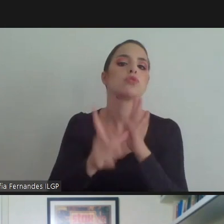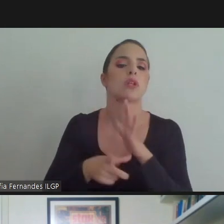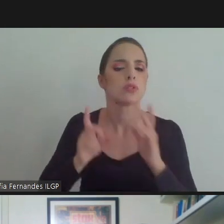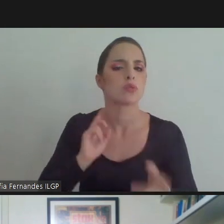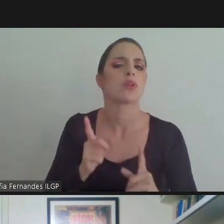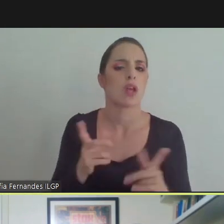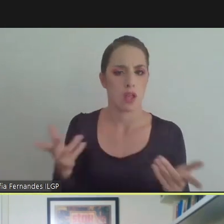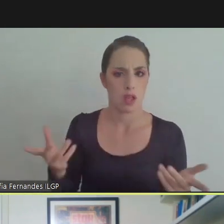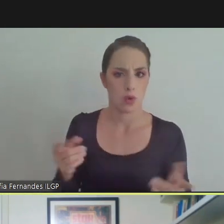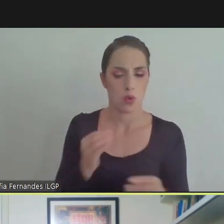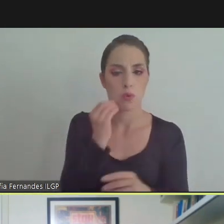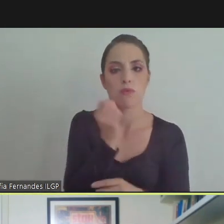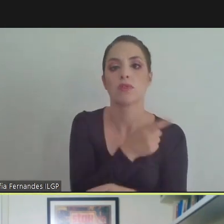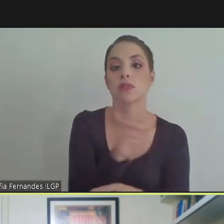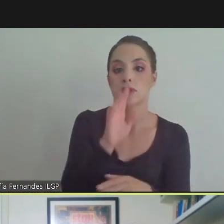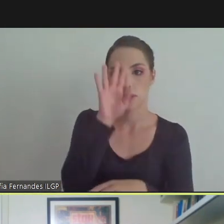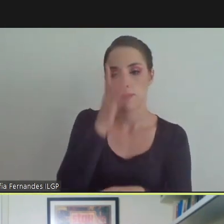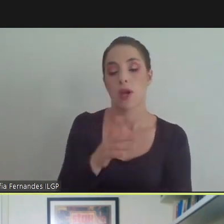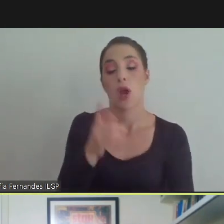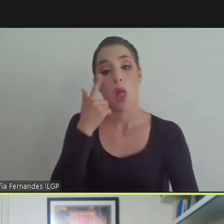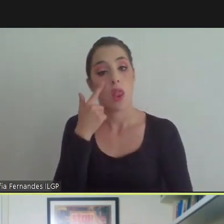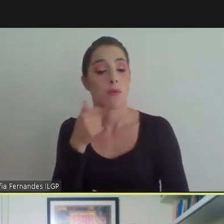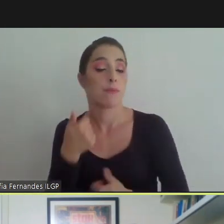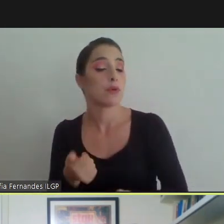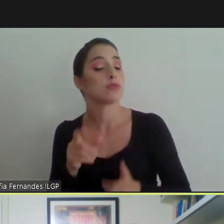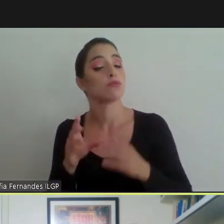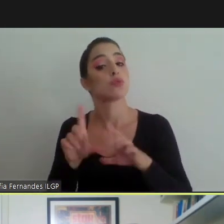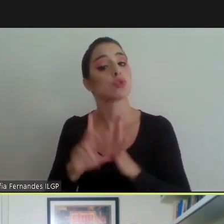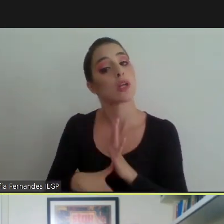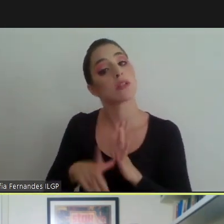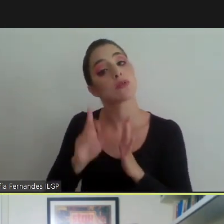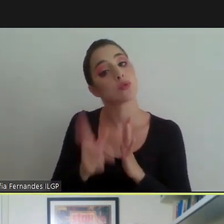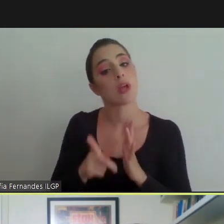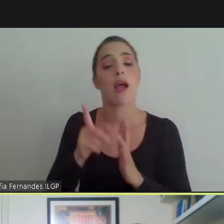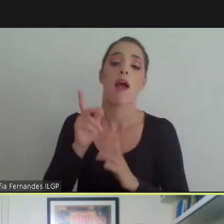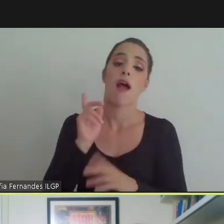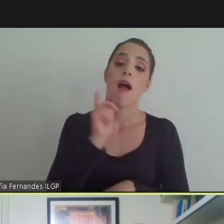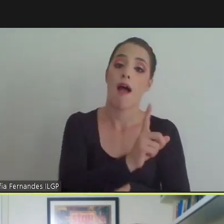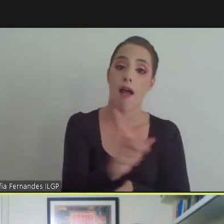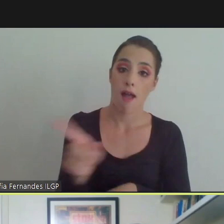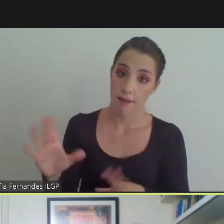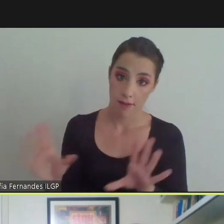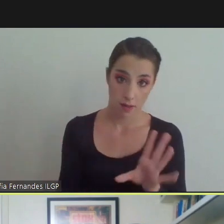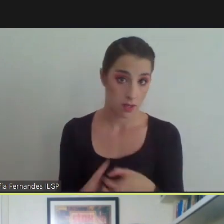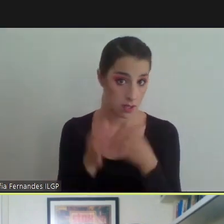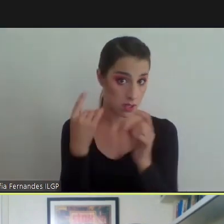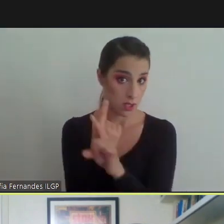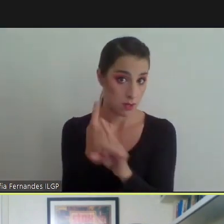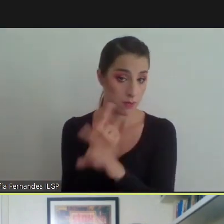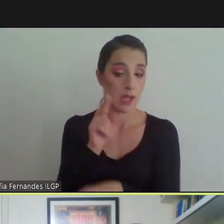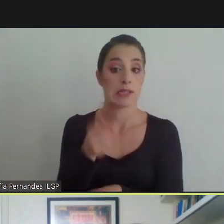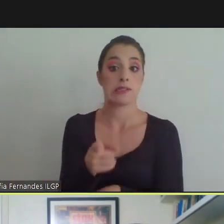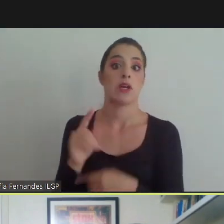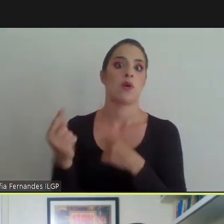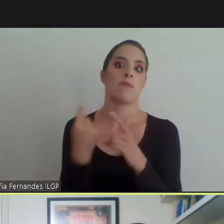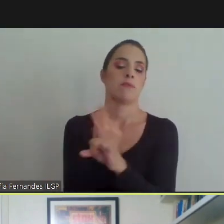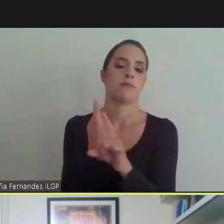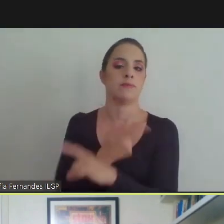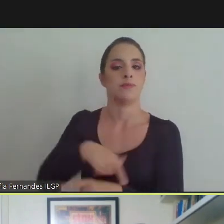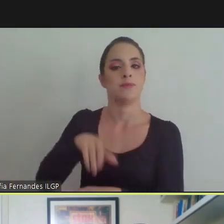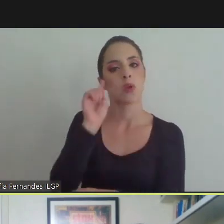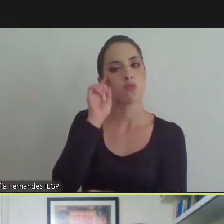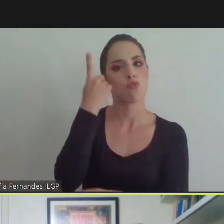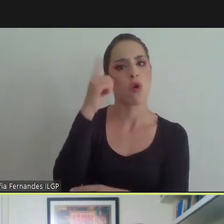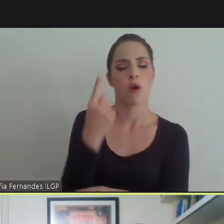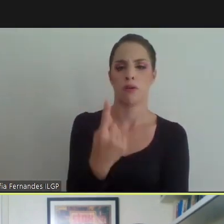projetos? Bons projetos são aqueles em que efetivamente existe uma equipe, então essa é uma das coisas que a gente descobriu em um dos